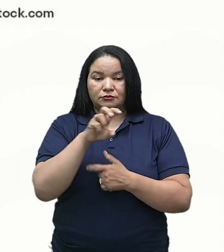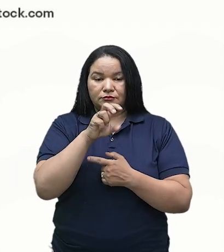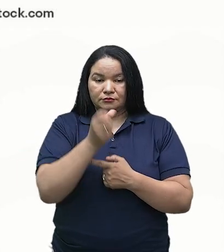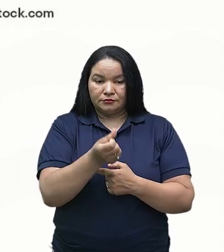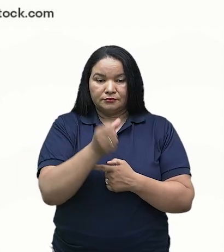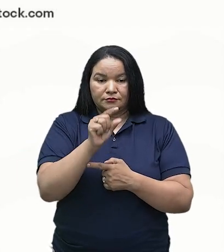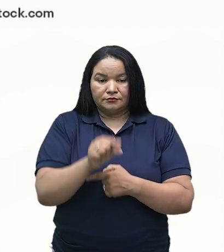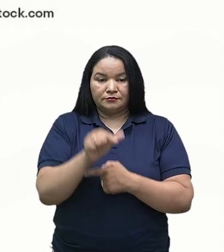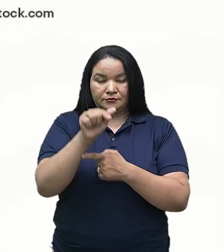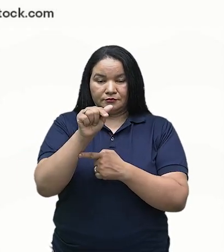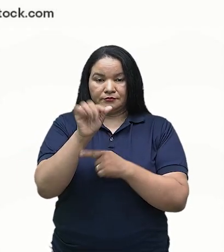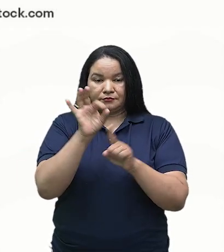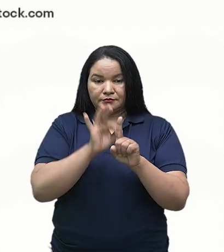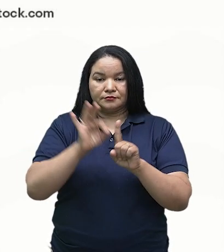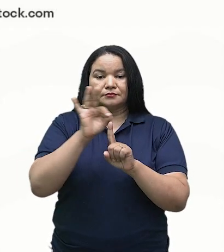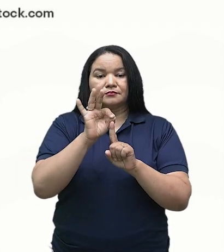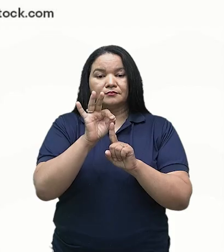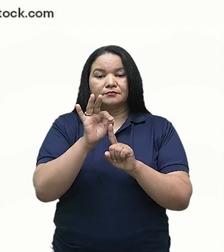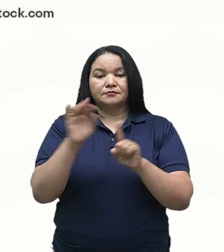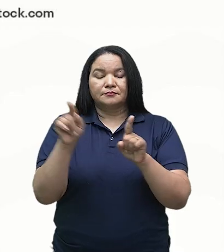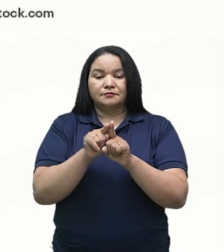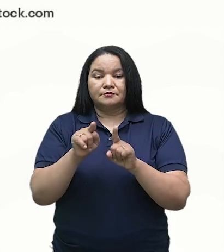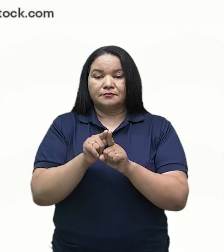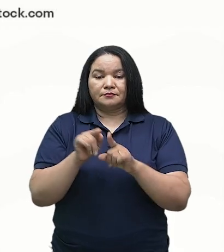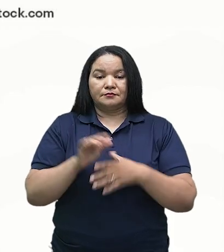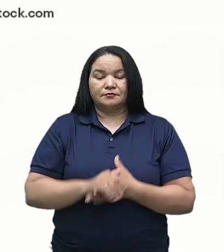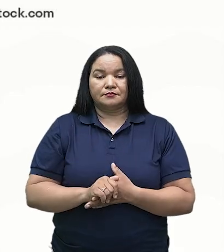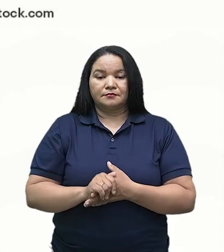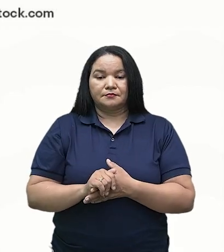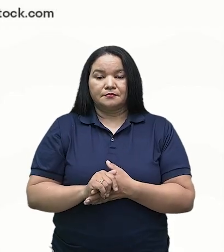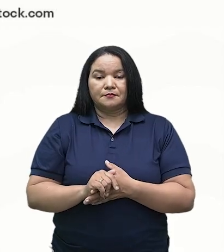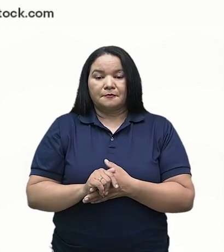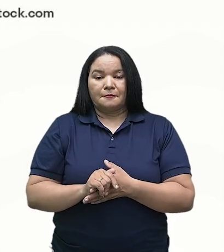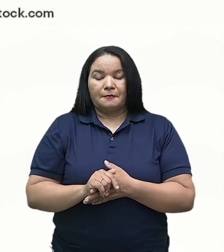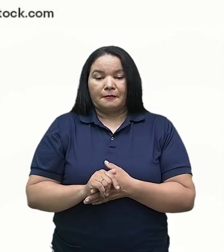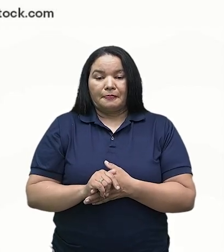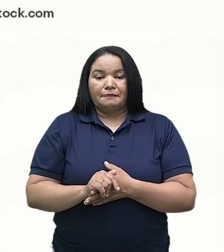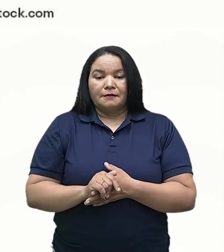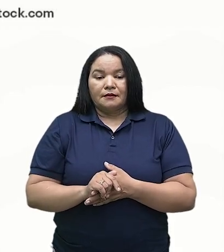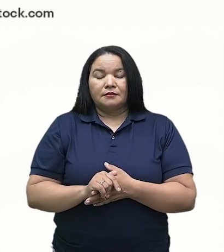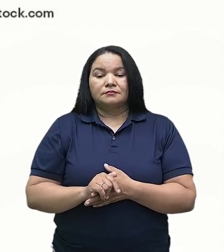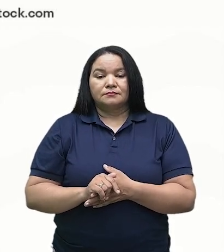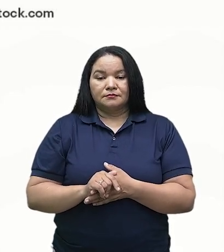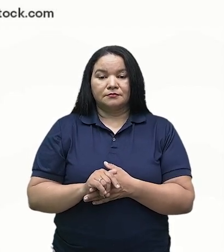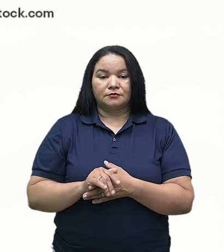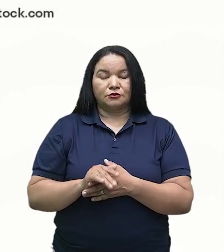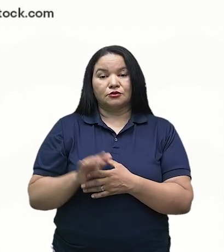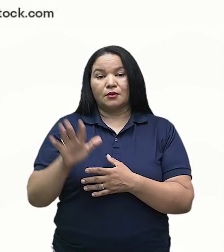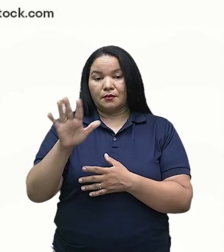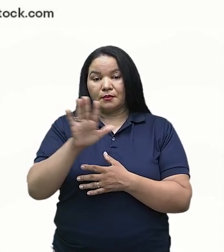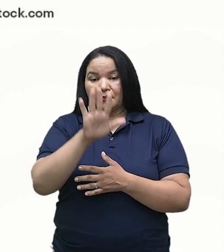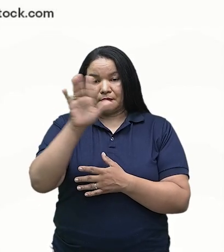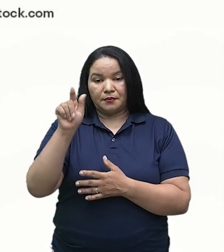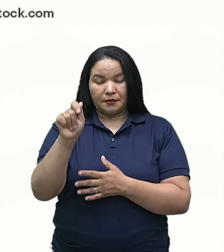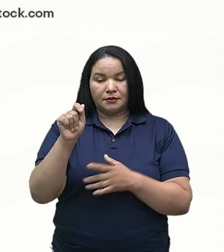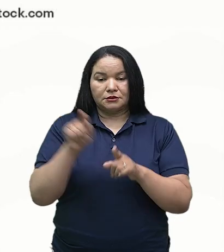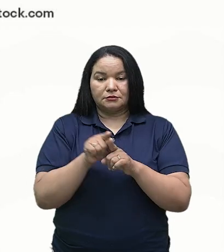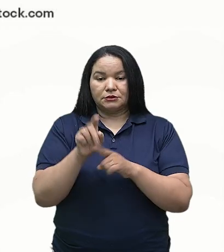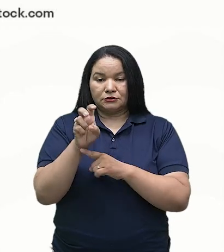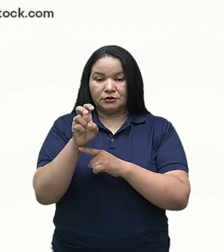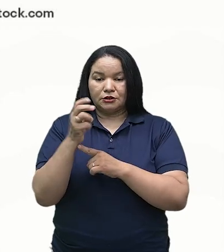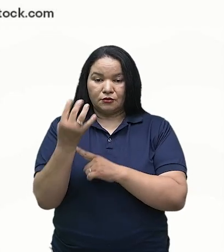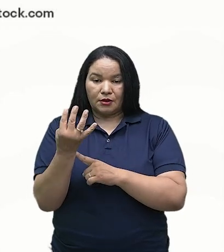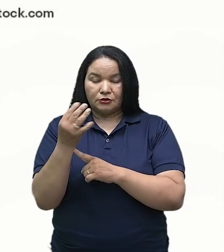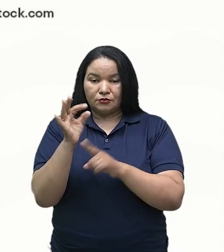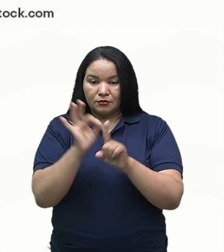56,7 graus Celsius, e ali também na região da Ásia, no Irã, cerca de 54 graus Celsius,